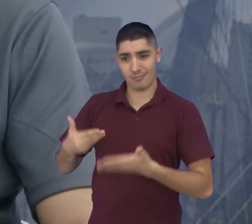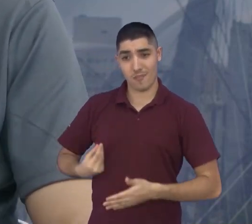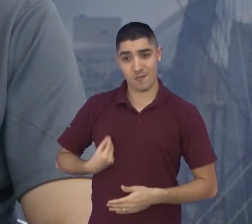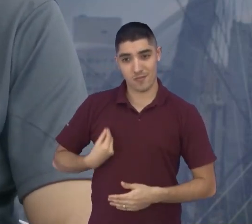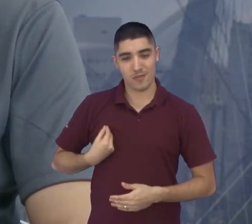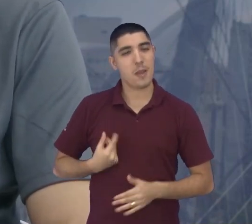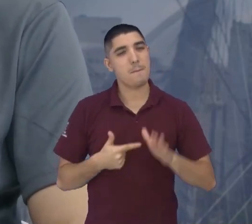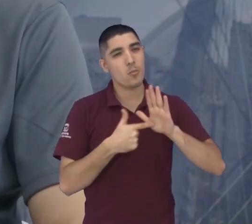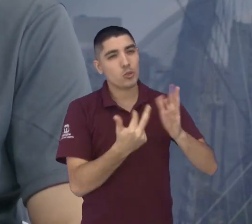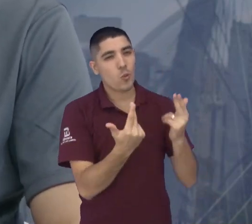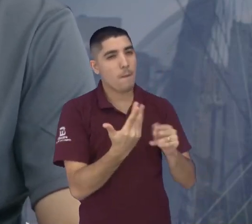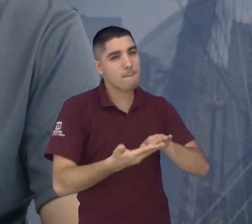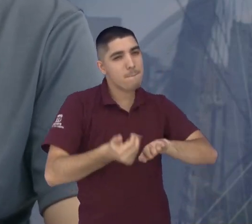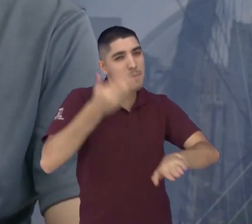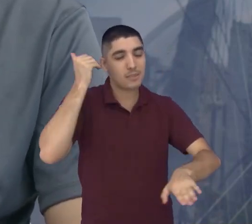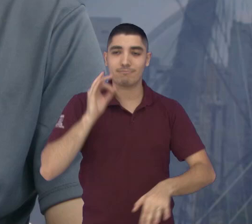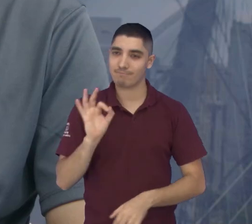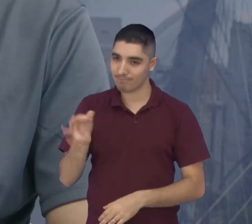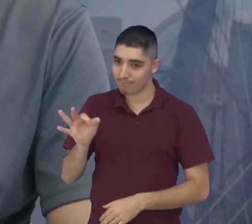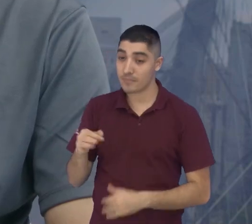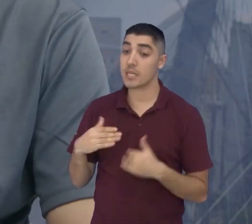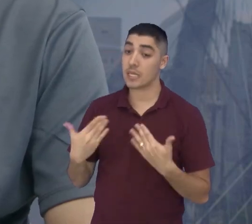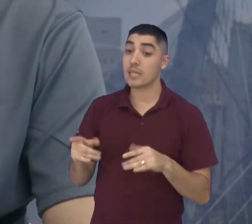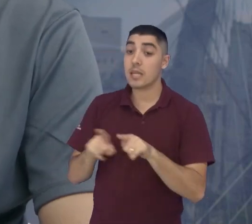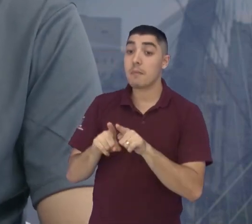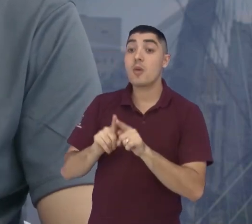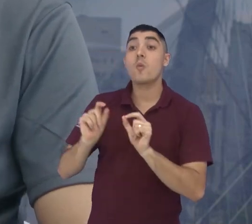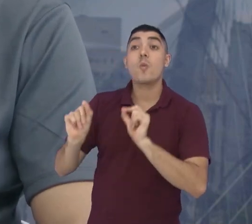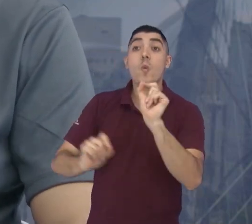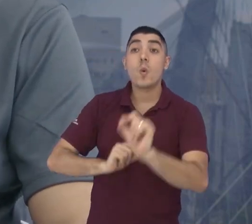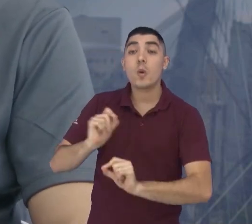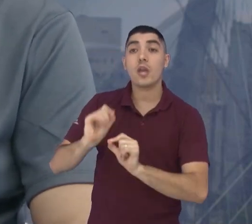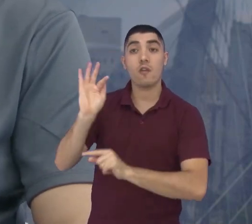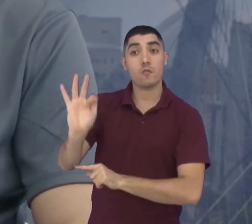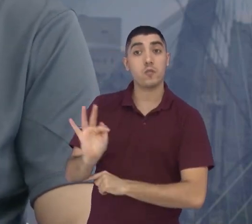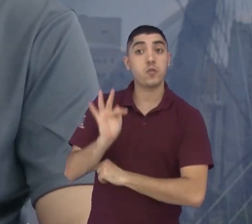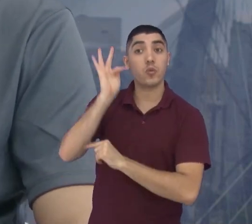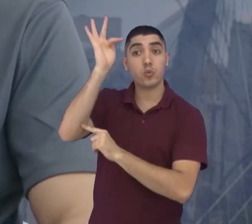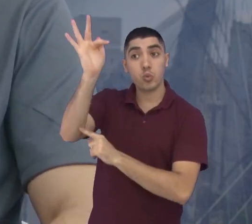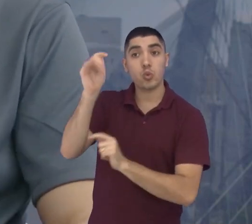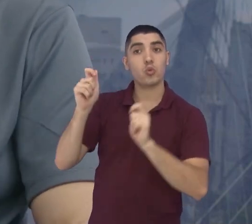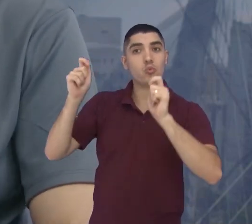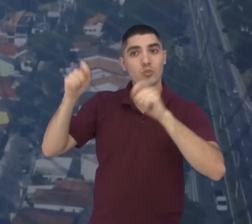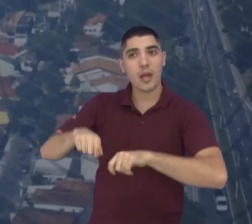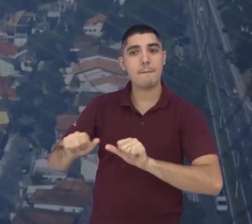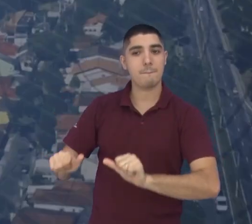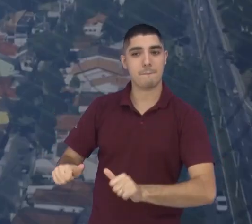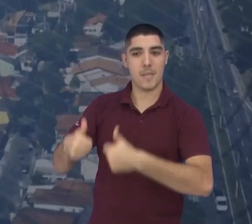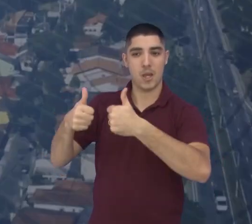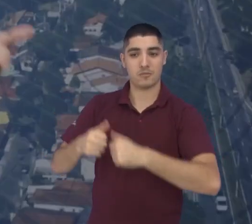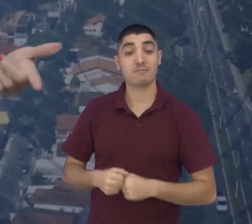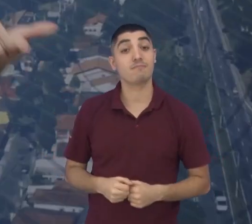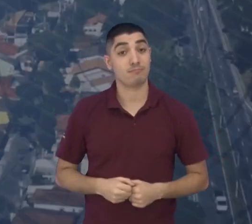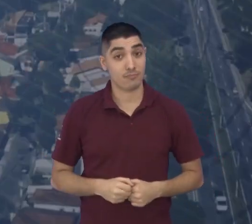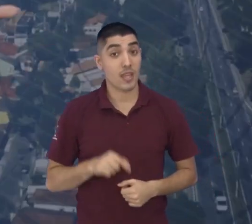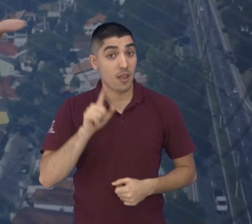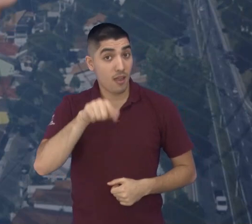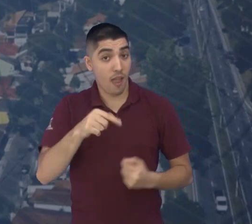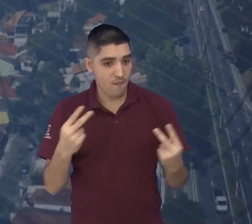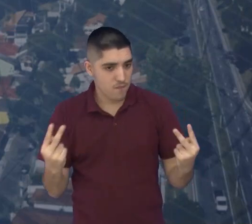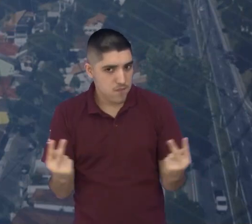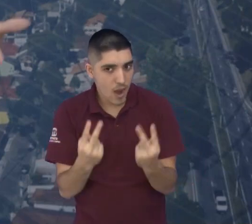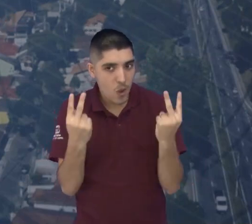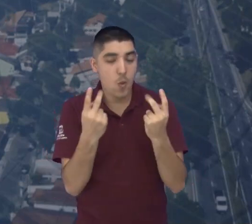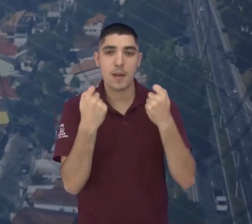Isso. E as possibilidades para o futuro que esse passado garante. Valores que só serão